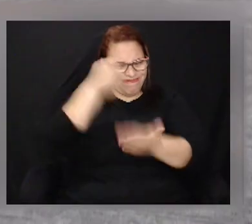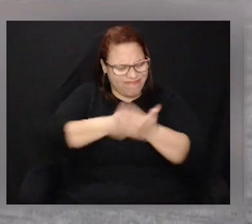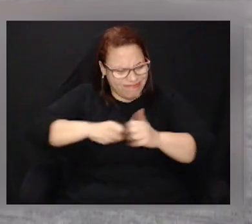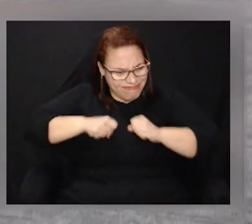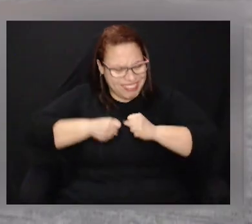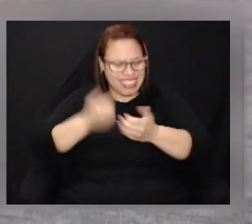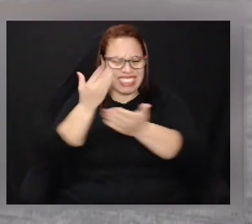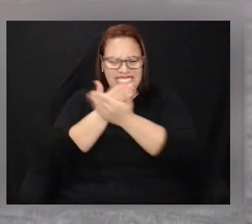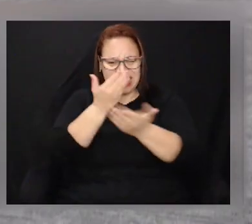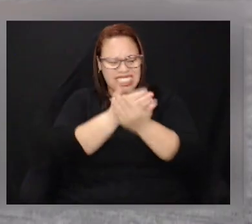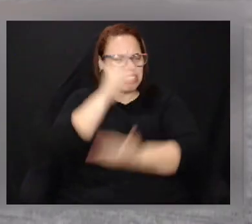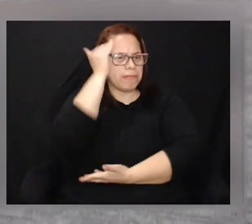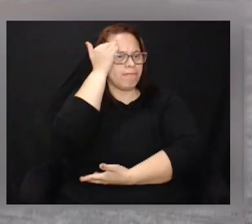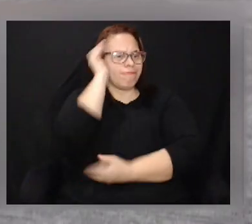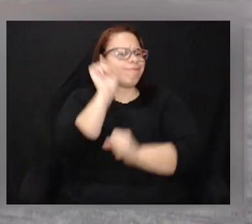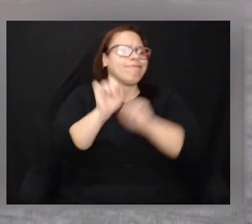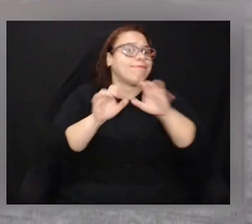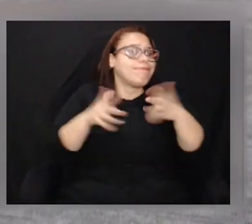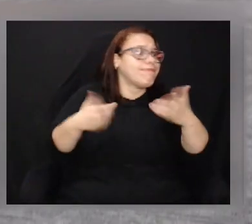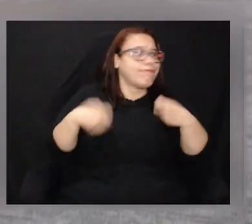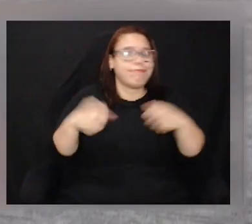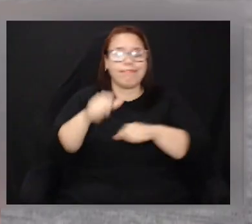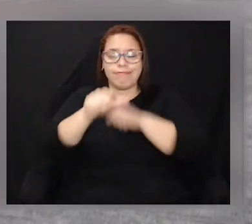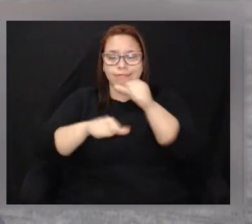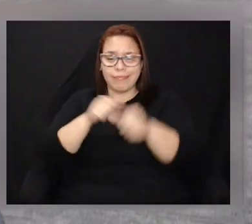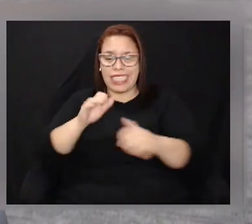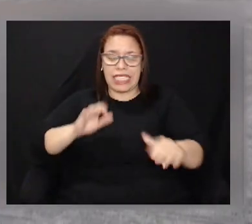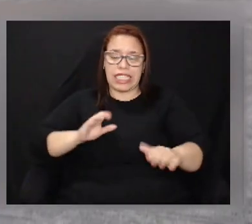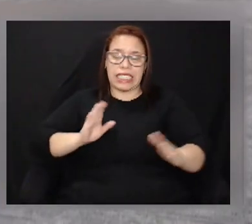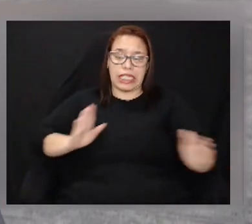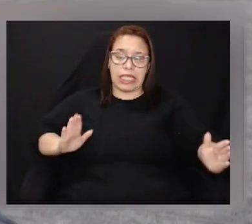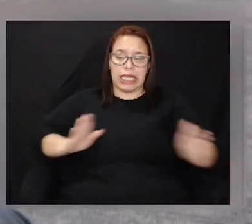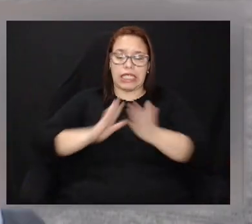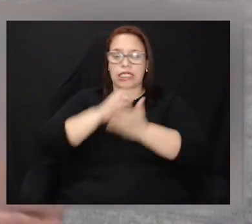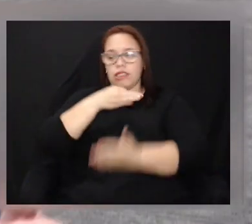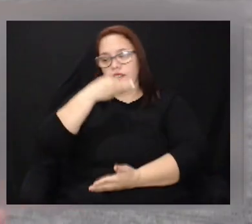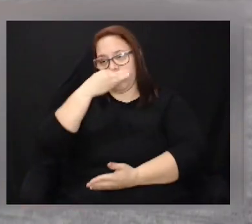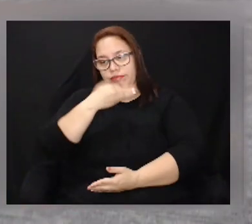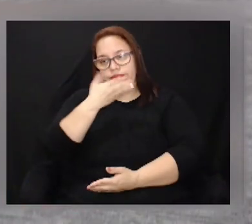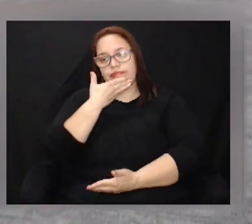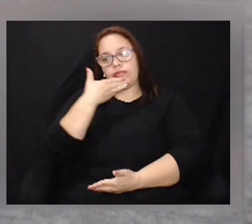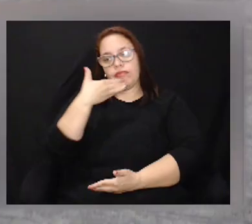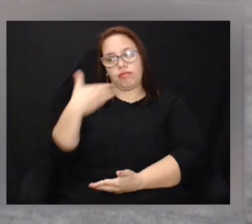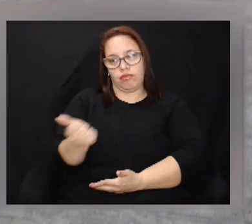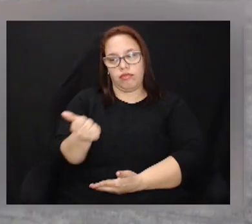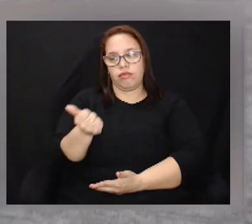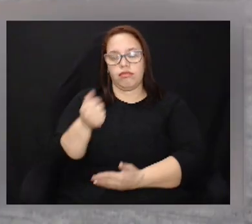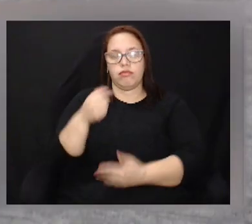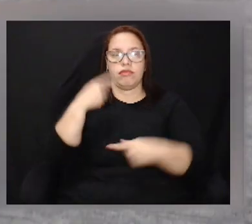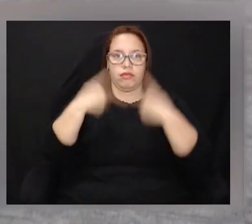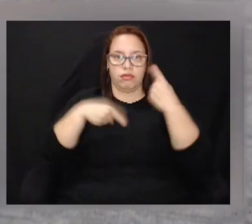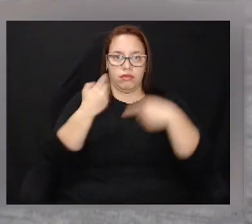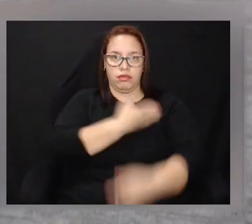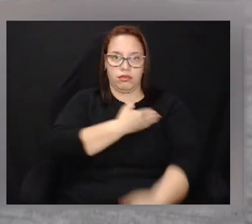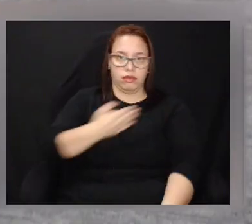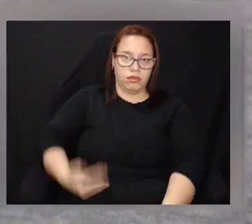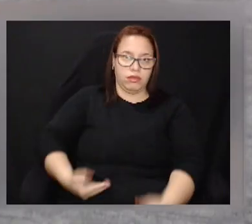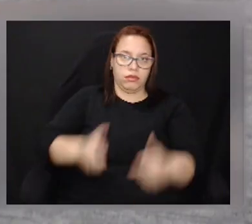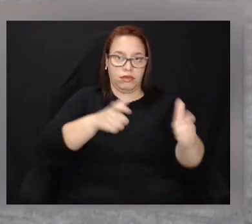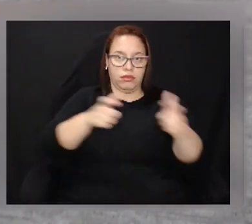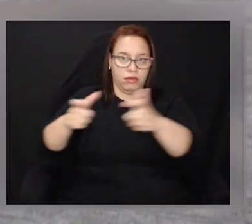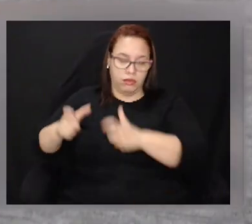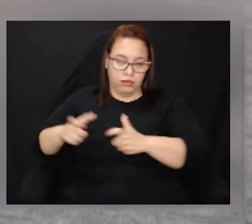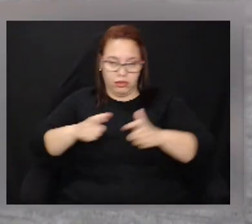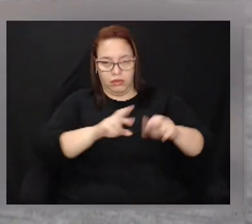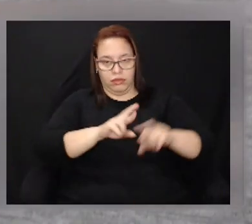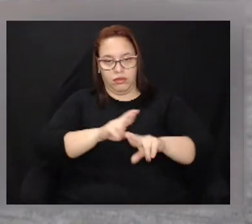as situações que precisam ser enfrentadas e sugerir, às vezes, aprimoramento das políticas públicas nas várias áreas.